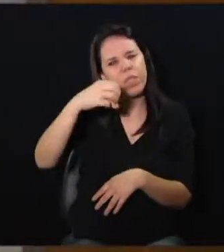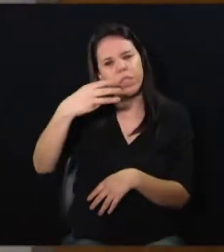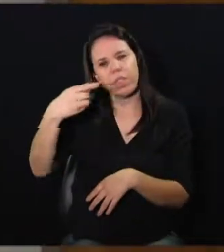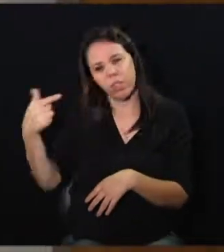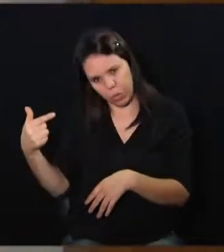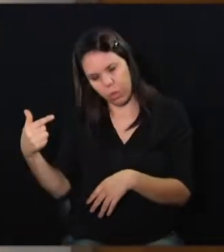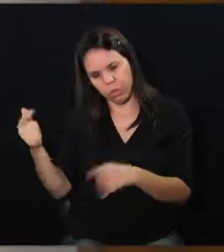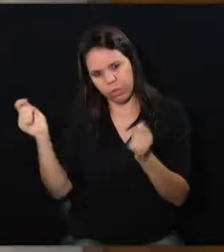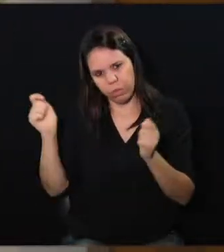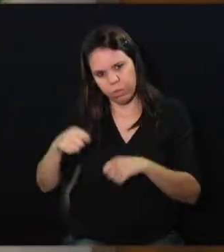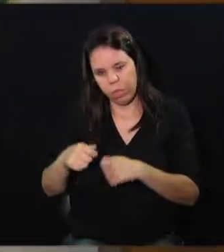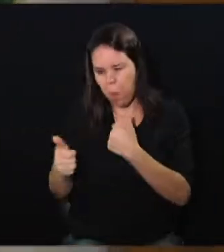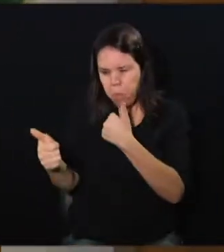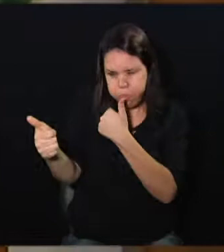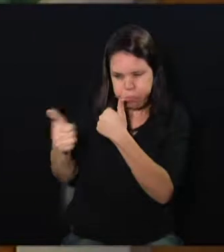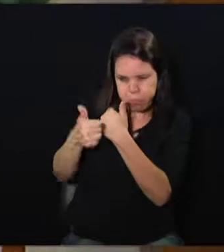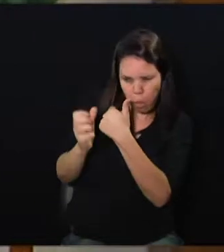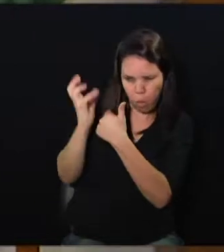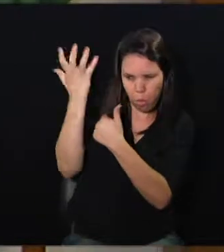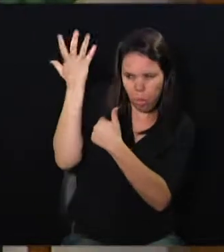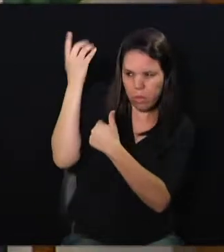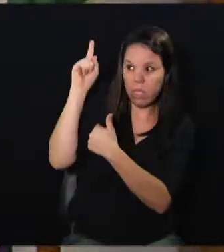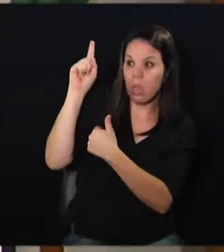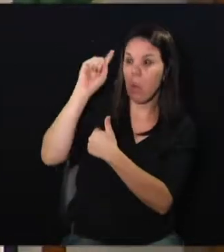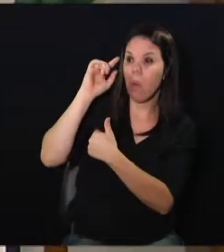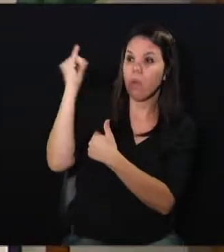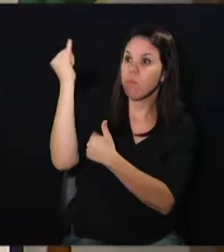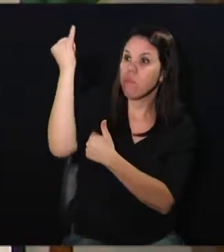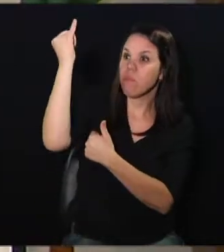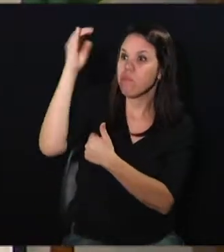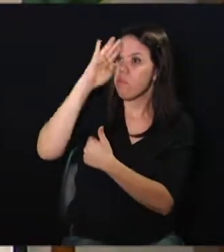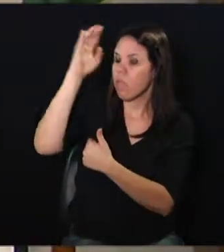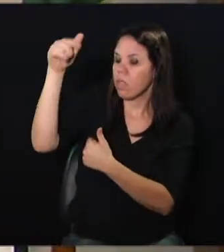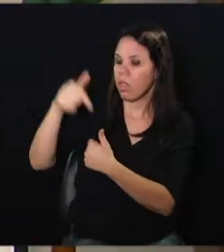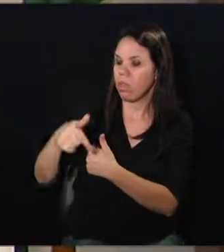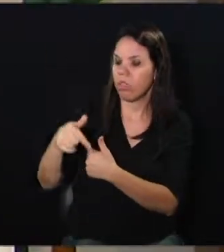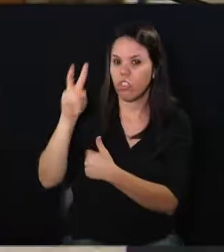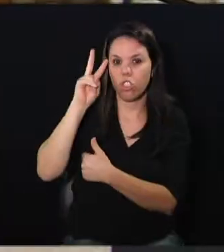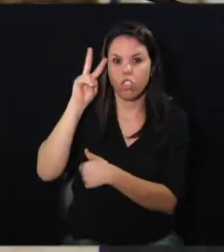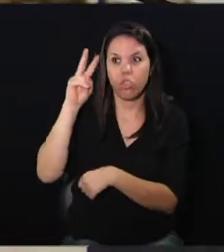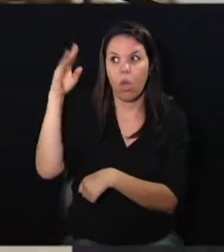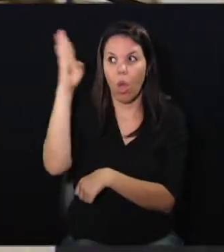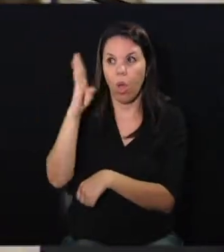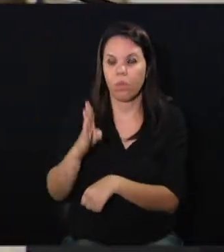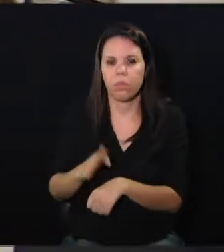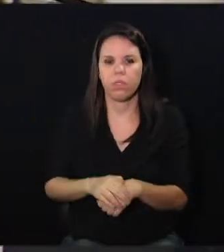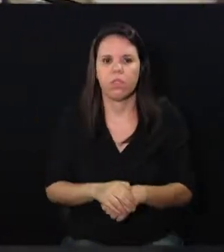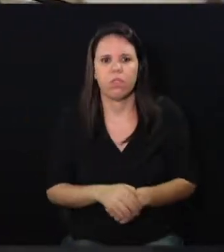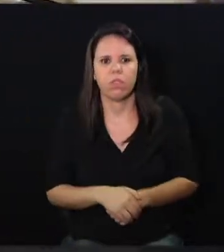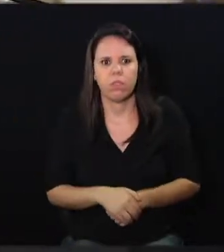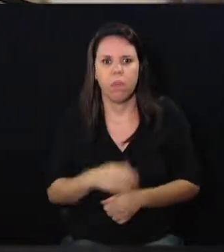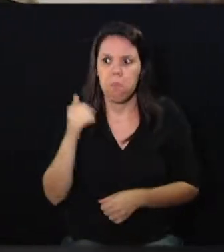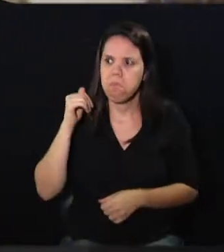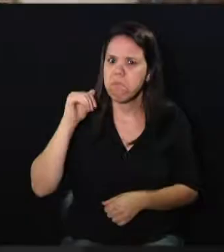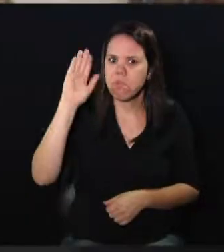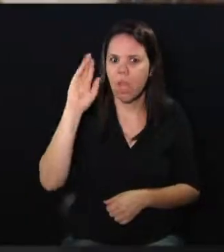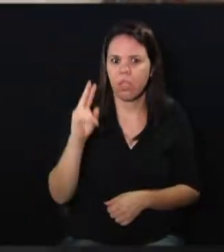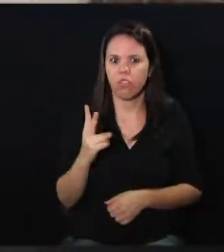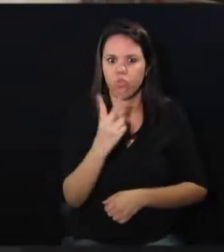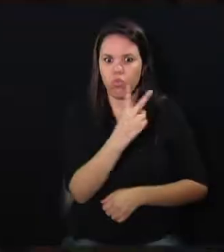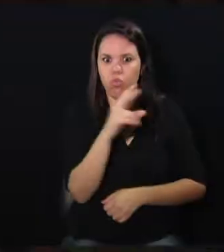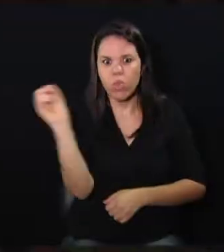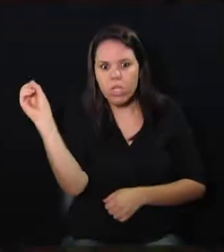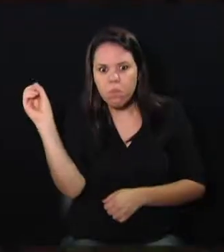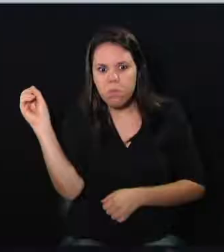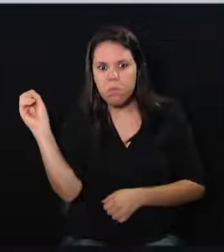1932 e ficar bem perto desse capítulo importante da história do Brasil. São mais de 2.000 peças.